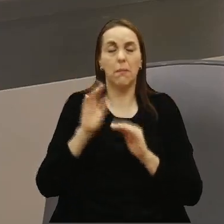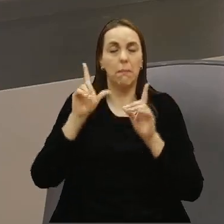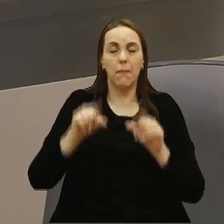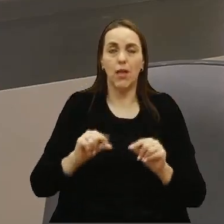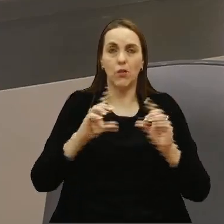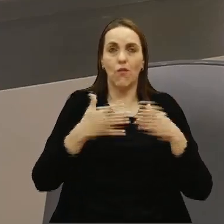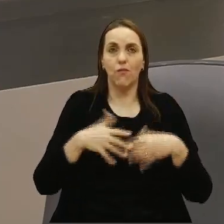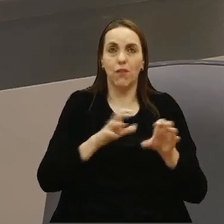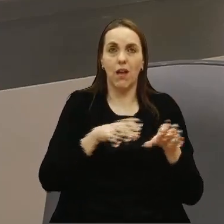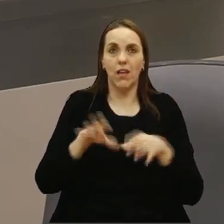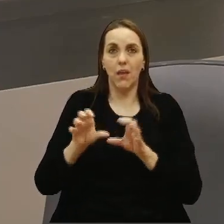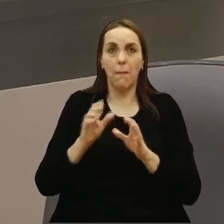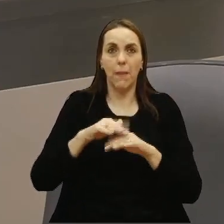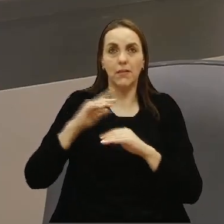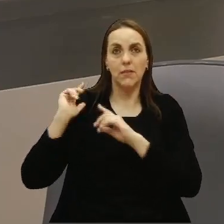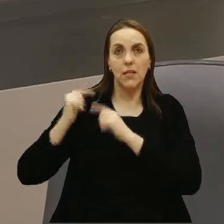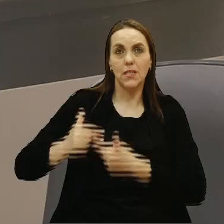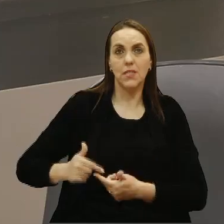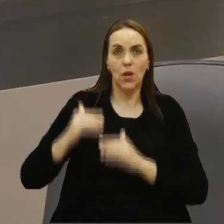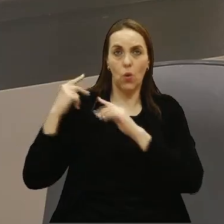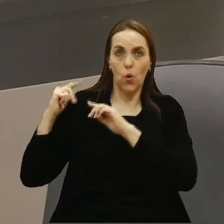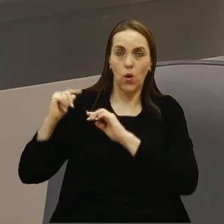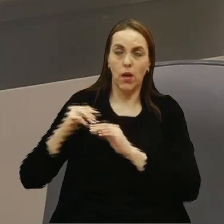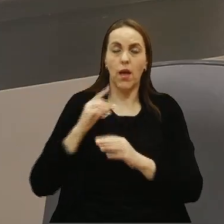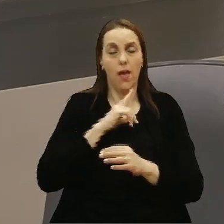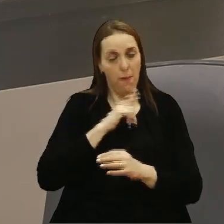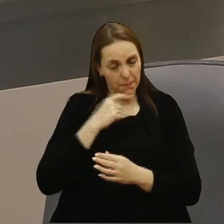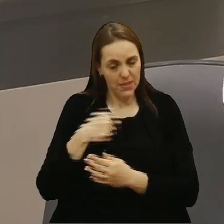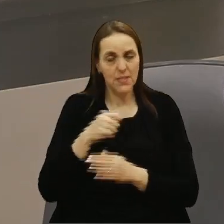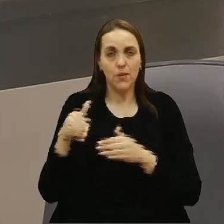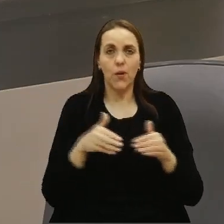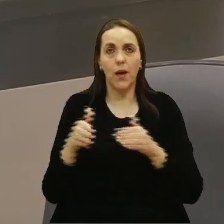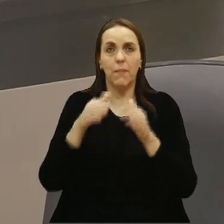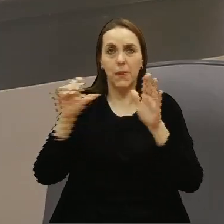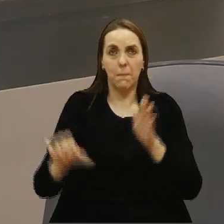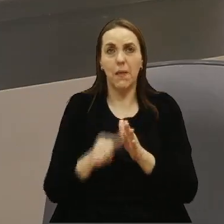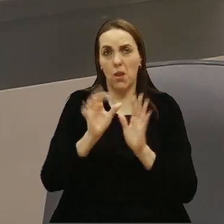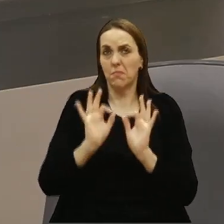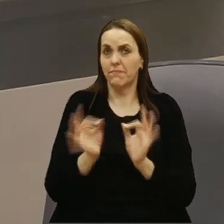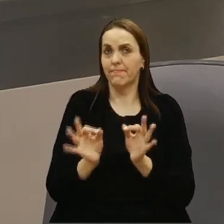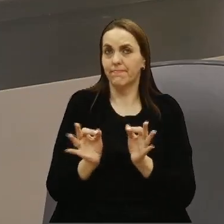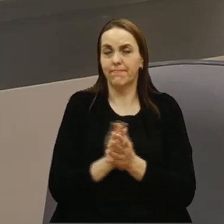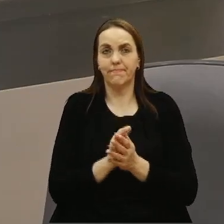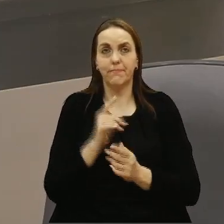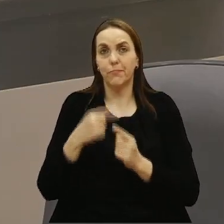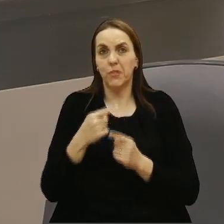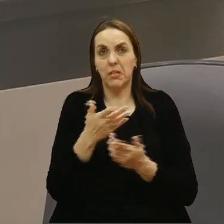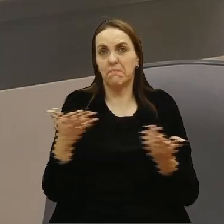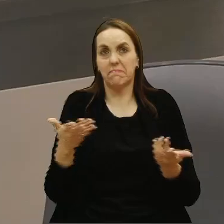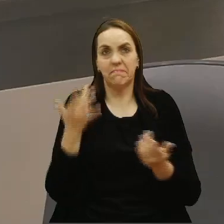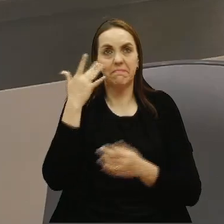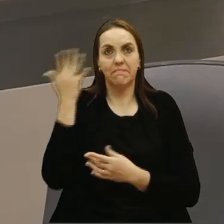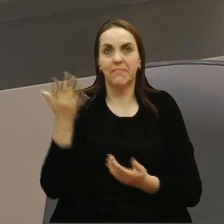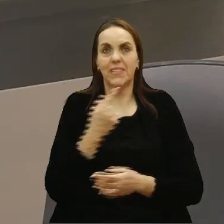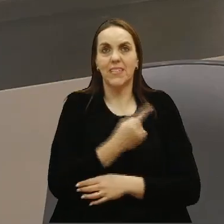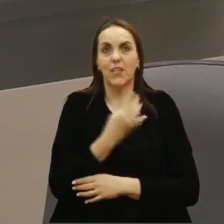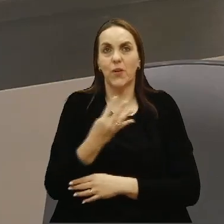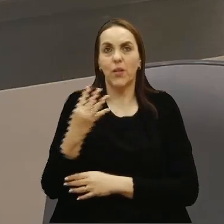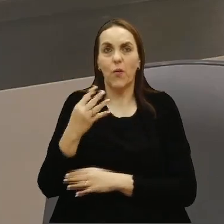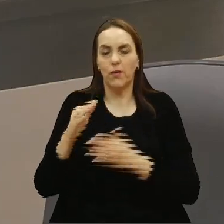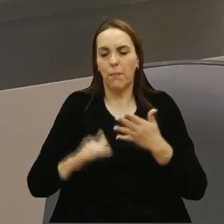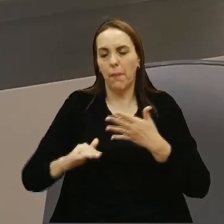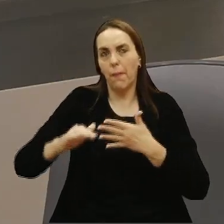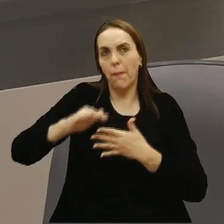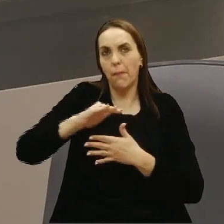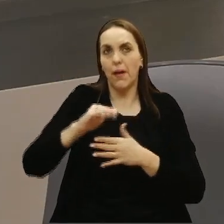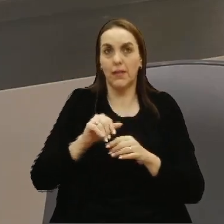tradição e conservadorismo. Isso aí vai levar a sociedade para um caminho melhor, pode ter certeza. Porque senão, do jeito que está, a gente não seria 144 no ranking da educação, para